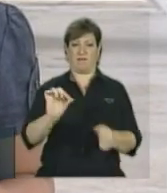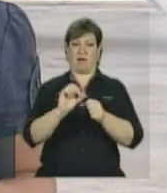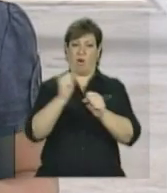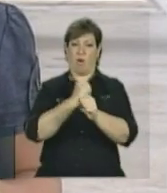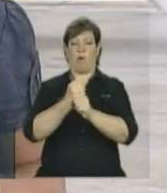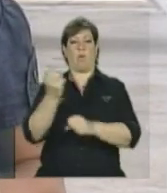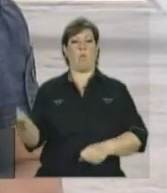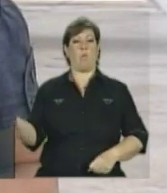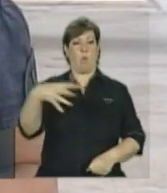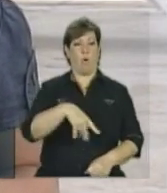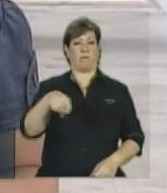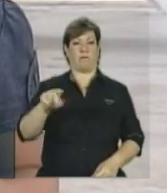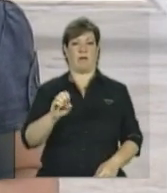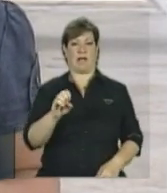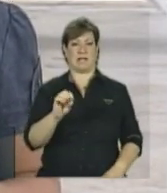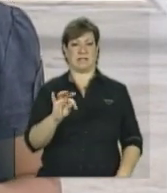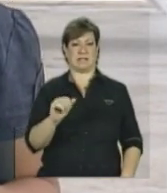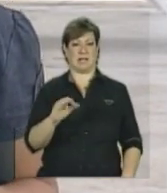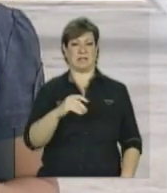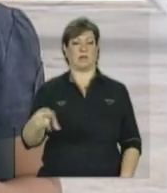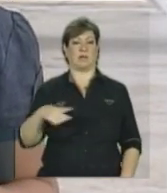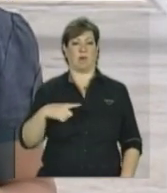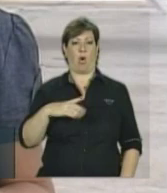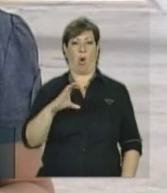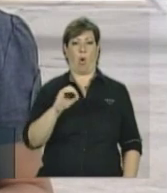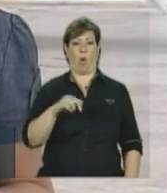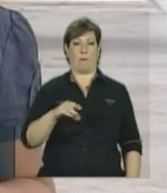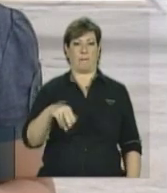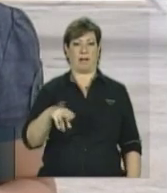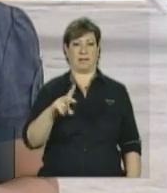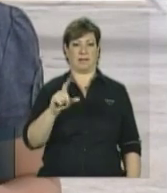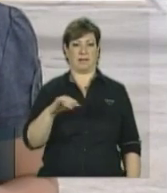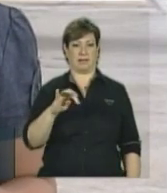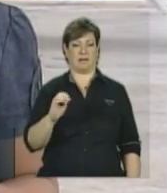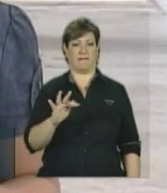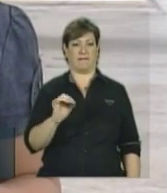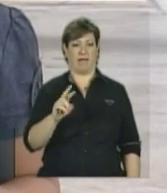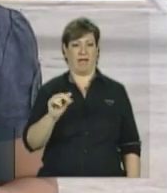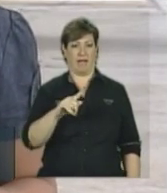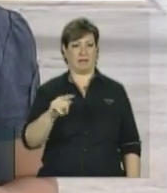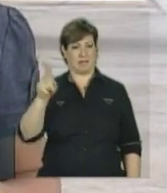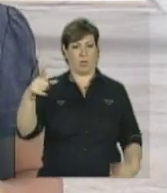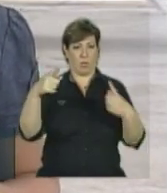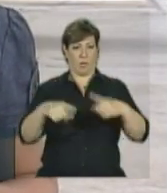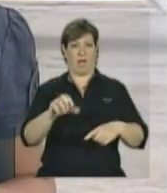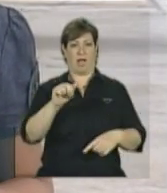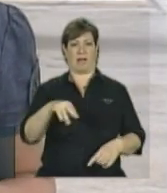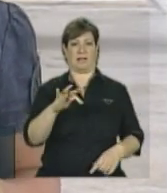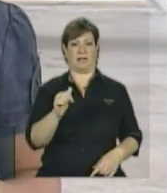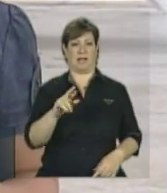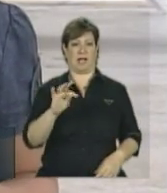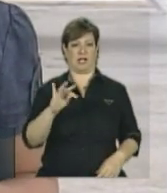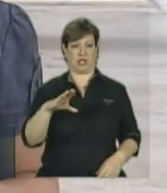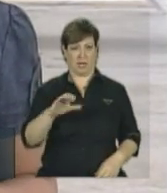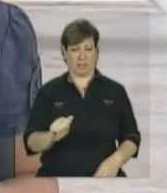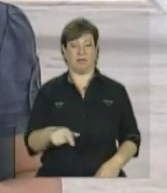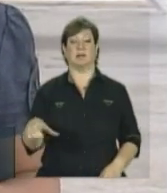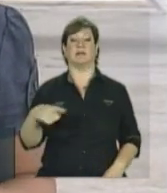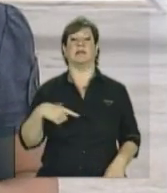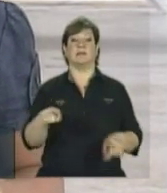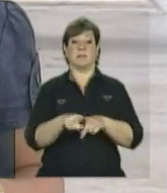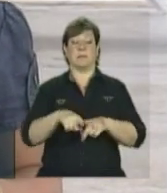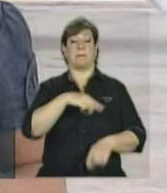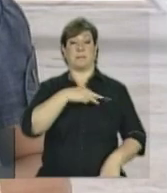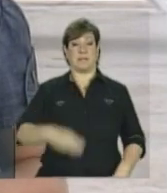a base, a estação Comandante Ferraz. Após a chegada do avião da FAB no Rio de Janeiro, o ministro da Defesa,